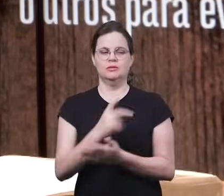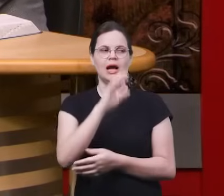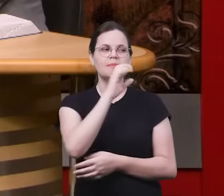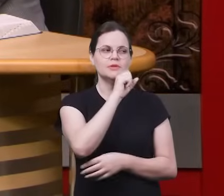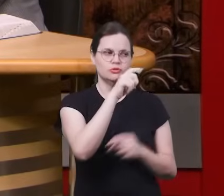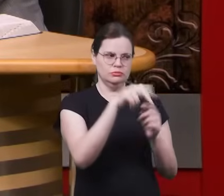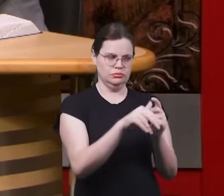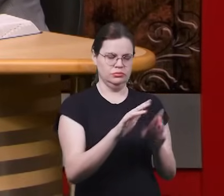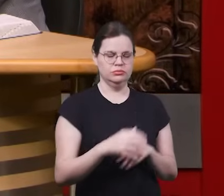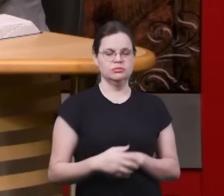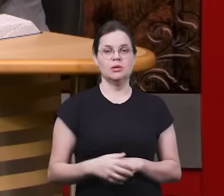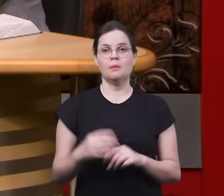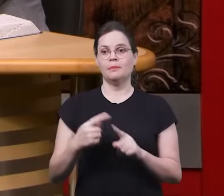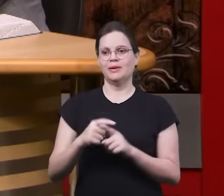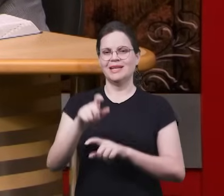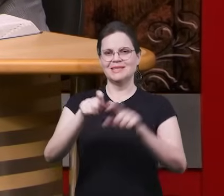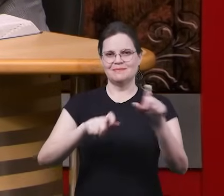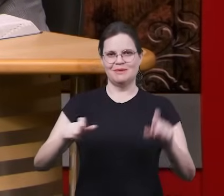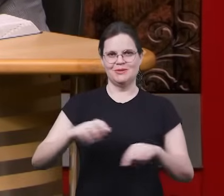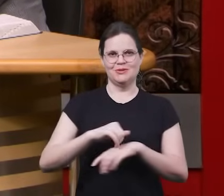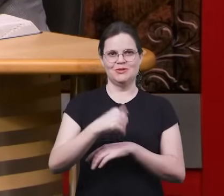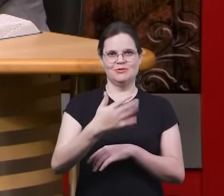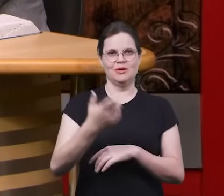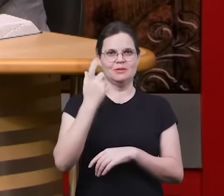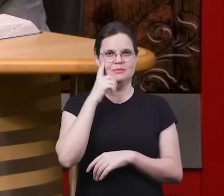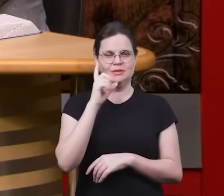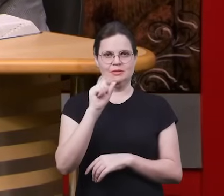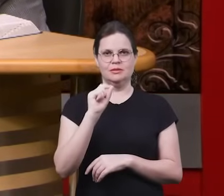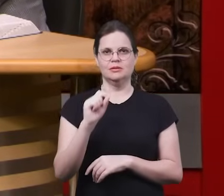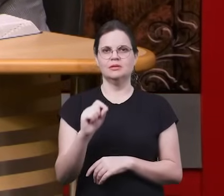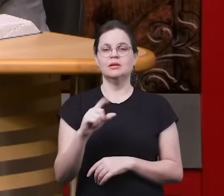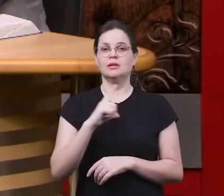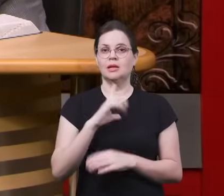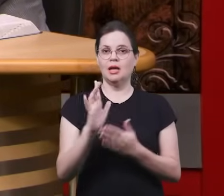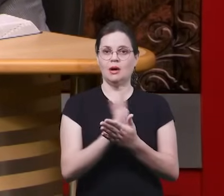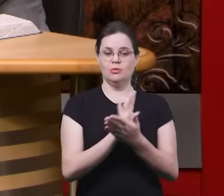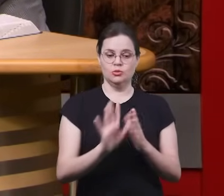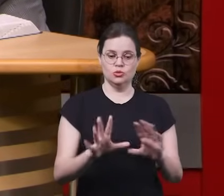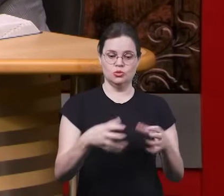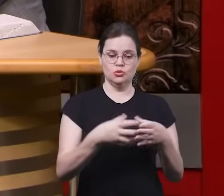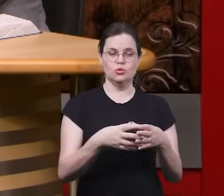abordam, Francisco, só um minutinho, eles usam, as pessoas,